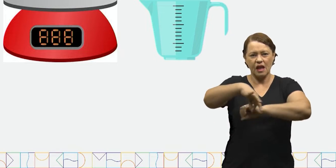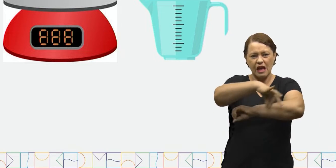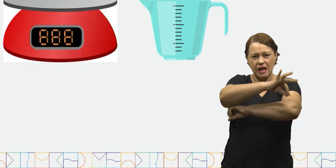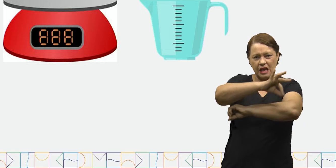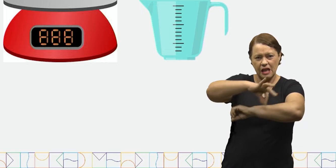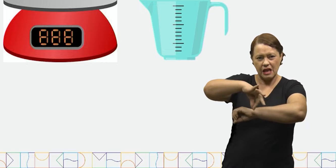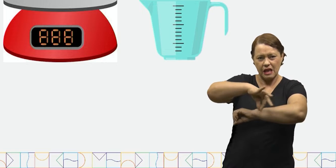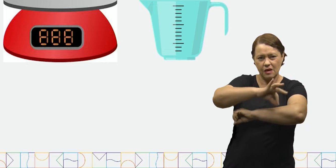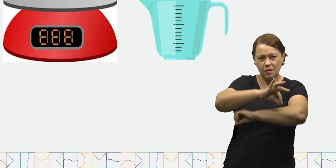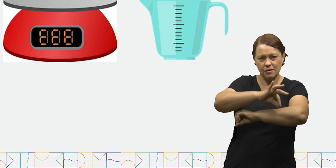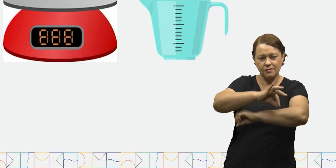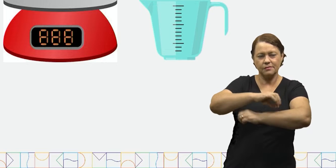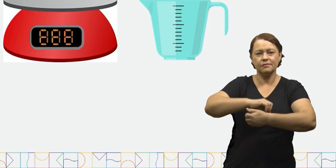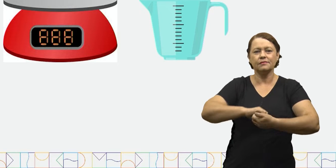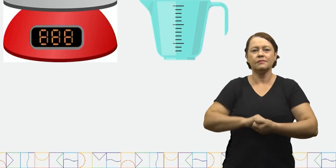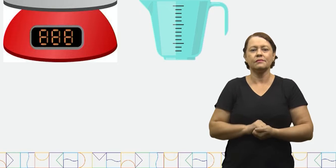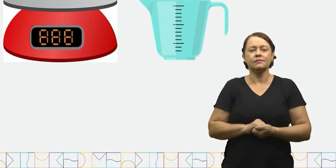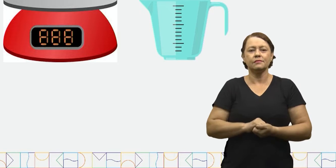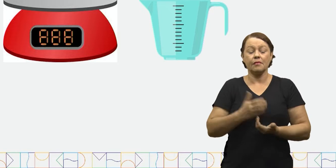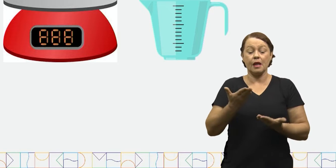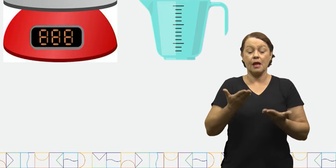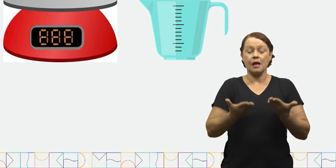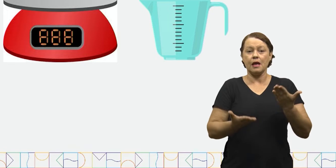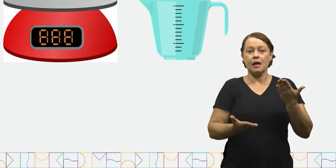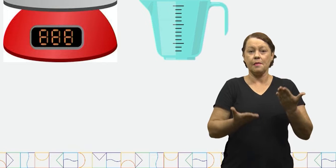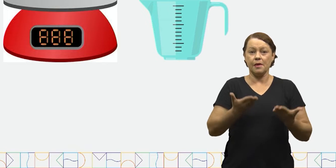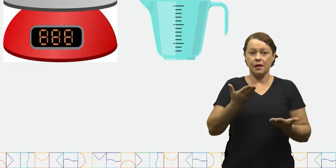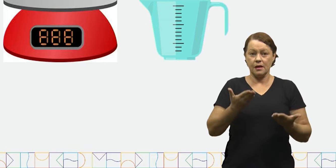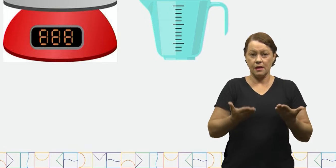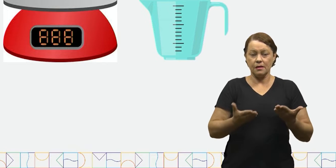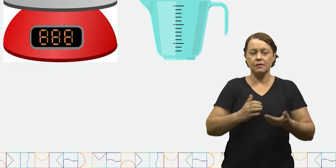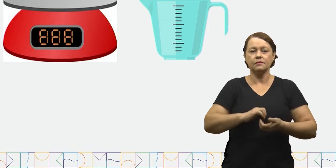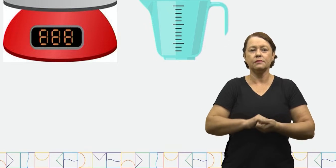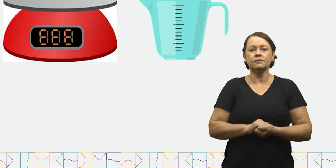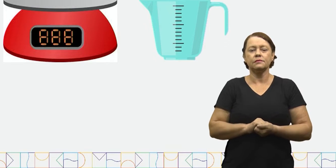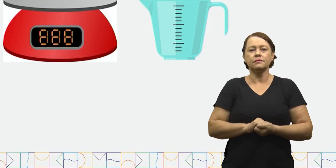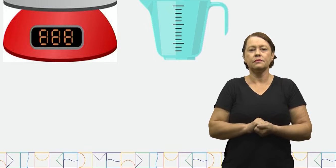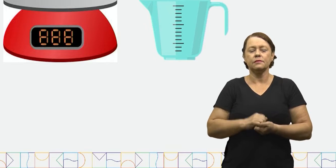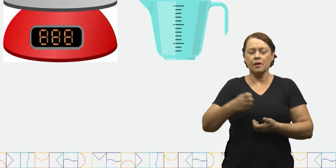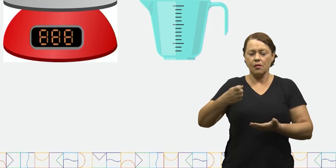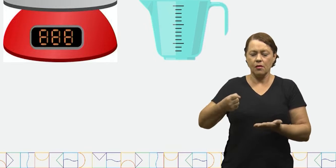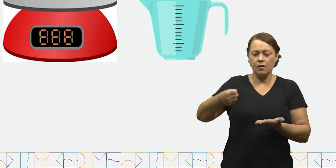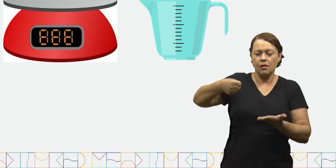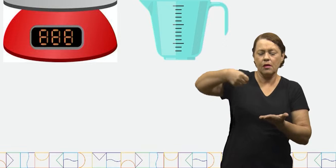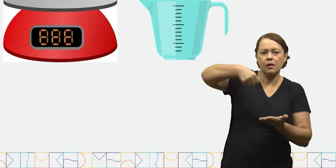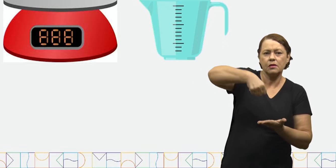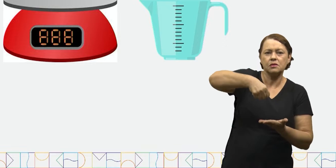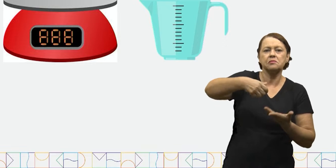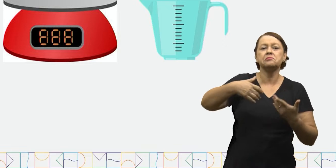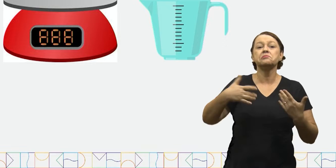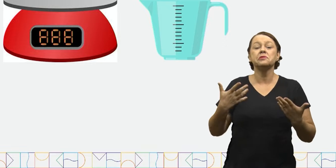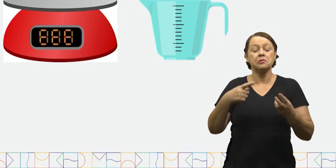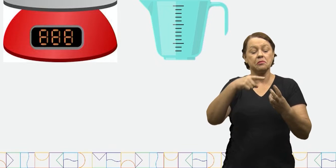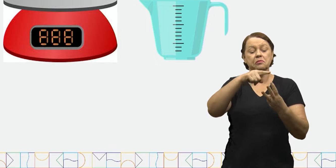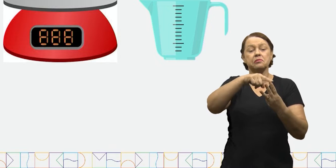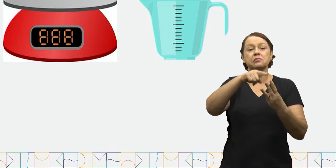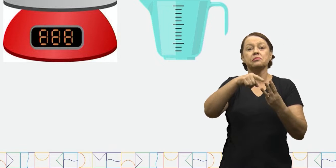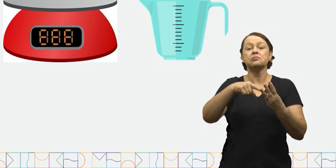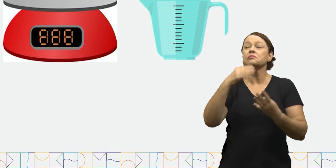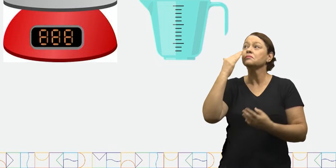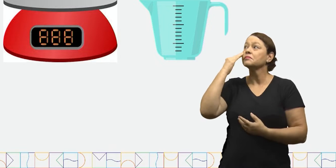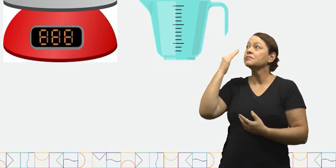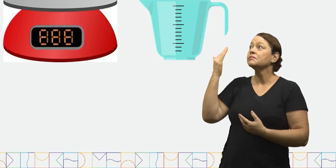régua. Letra B, balança. Ou letra C, jarra medidora. E